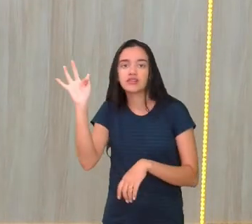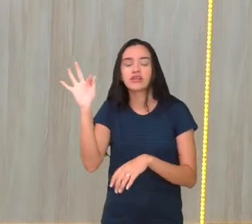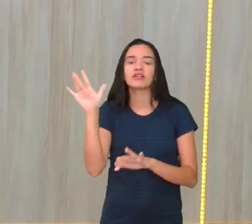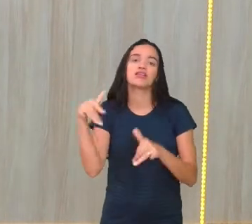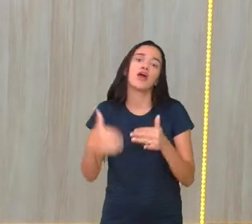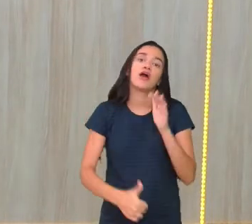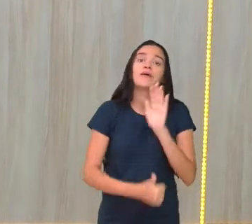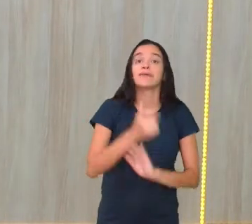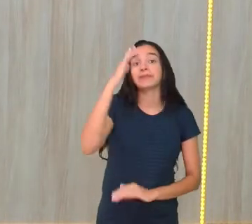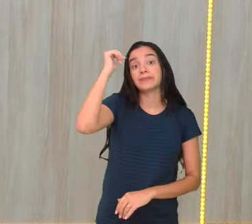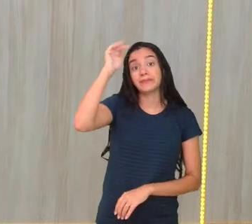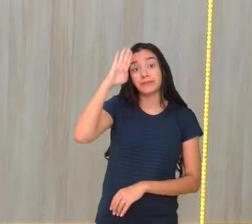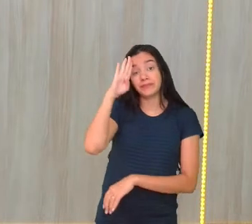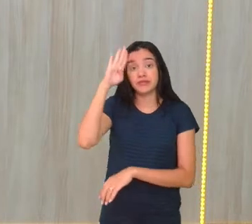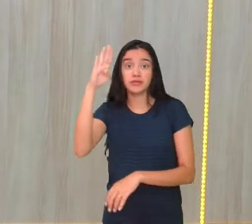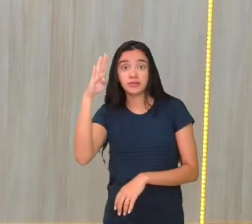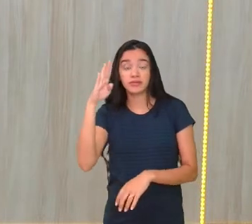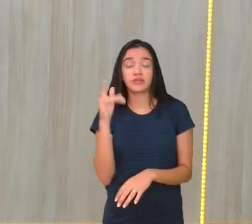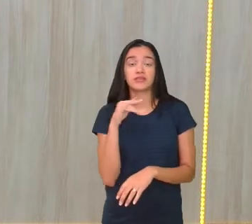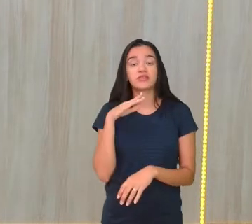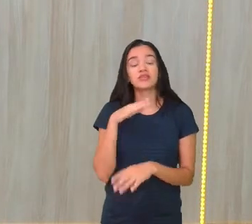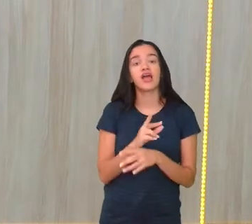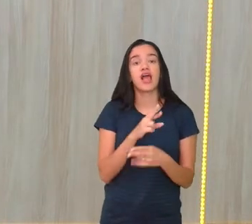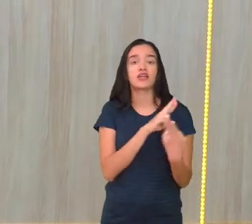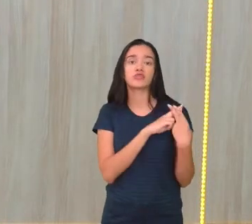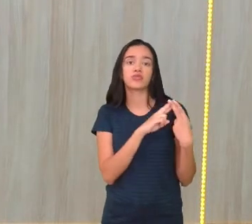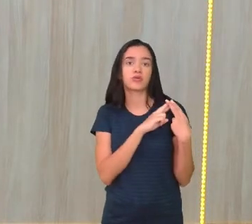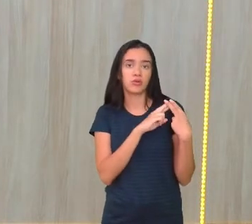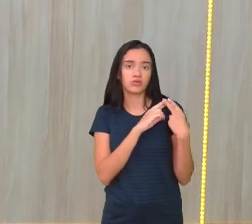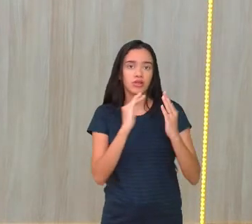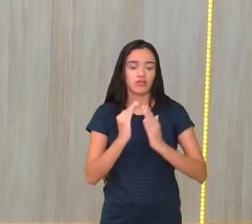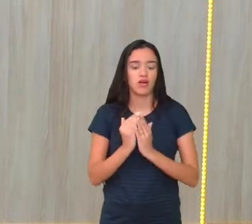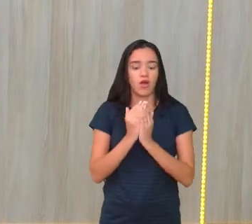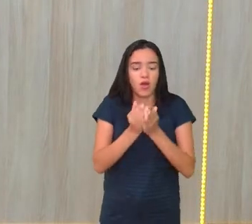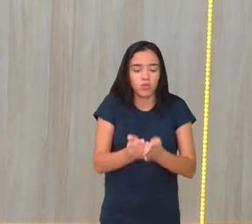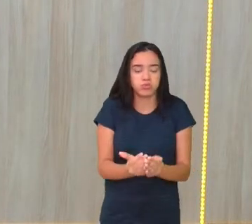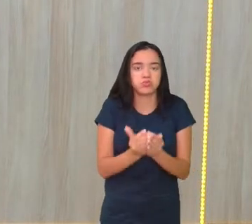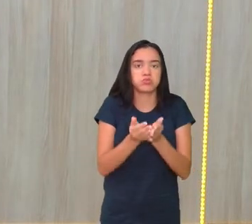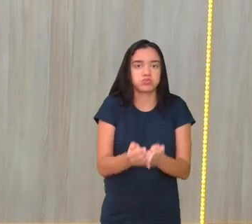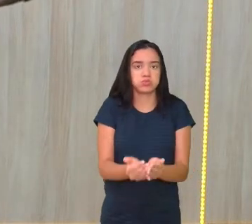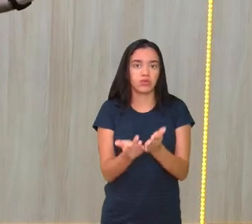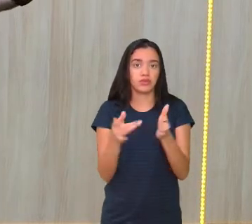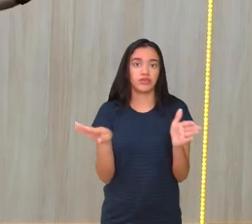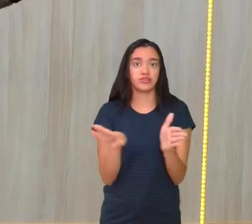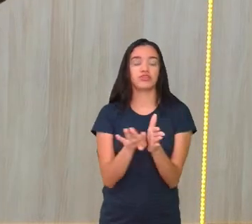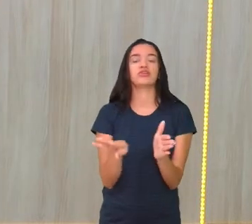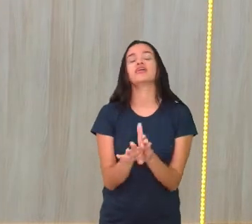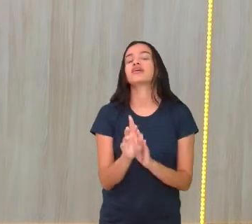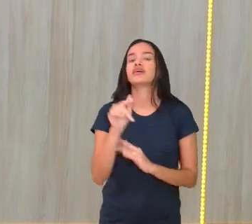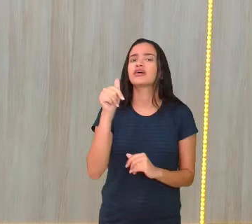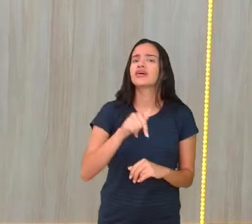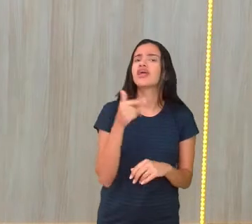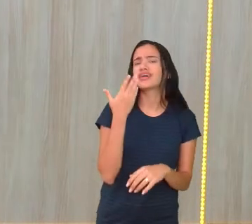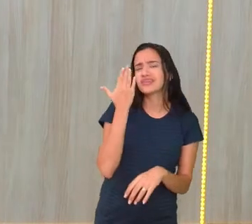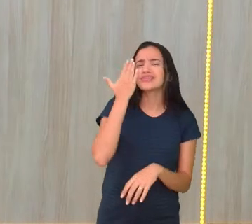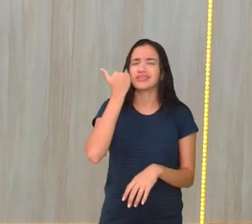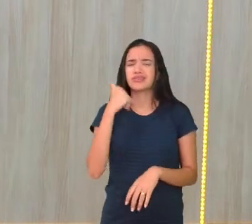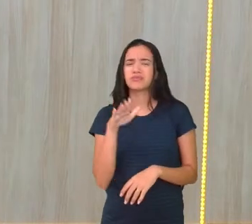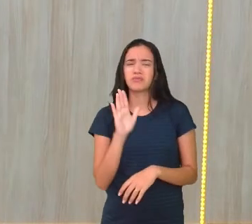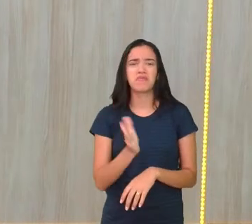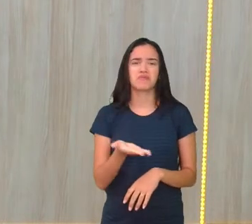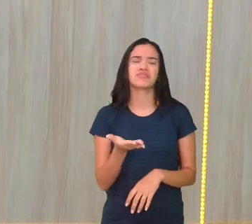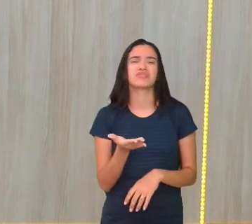foram os principais responsáveis, né, pelas navegações nesse período, eles chegam aqui, eles já sabiam